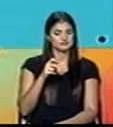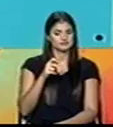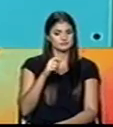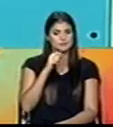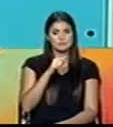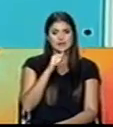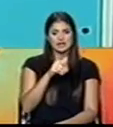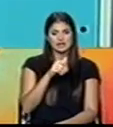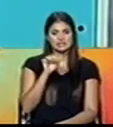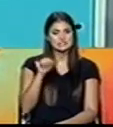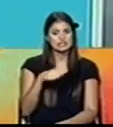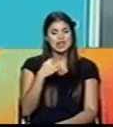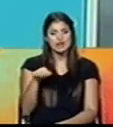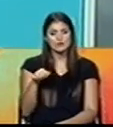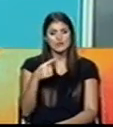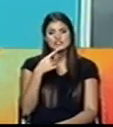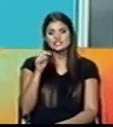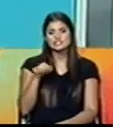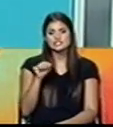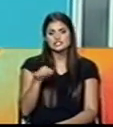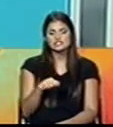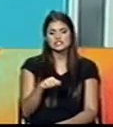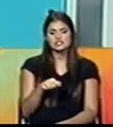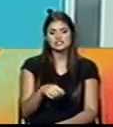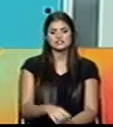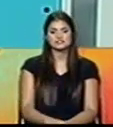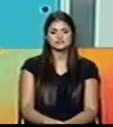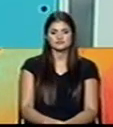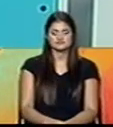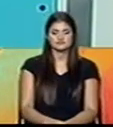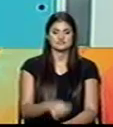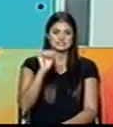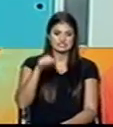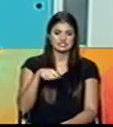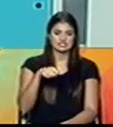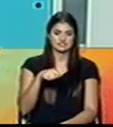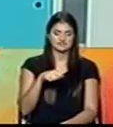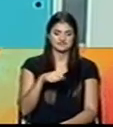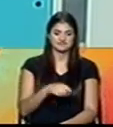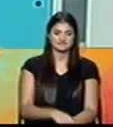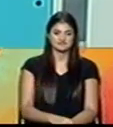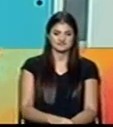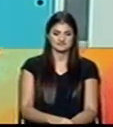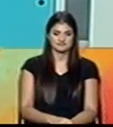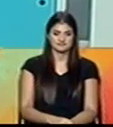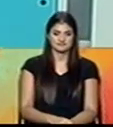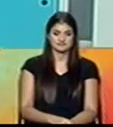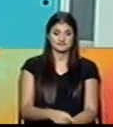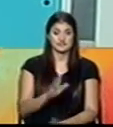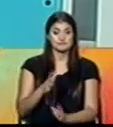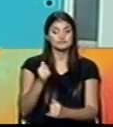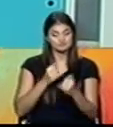Então, sim. Sim ou não? Só para dizer que sim. Já? Temos ou não temos? Sim, sim. Em que é que ficamos, meninos? Temos que trocar de